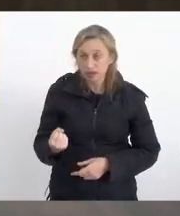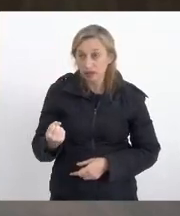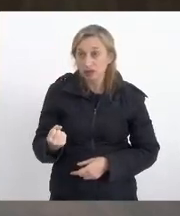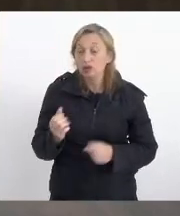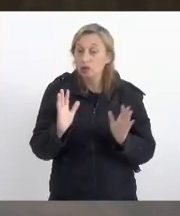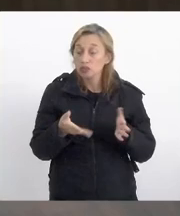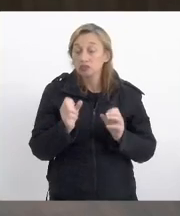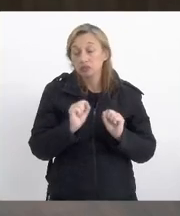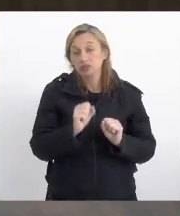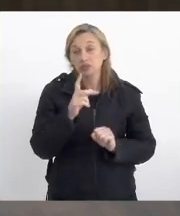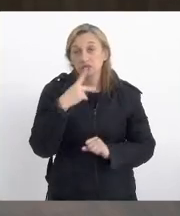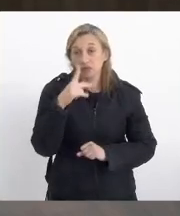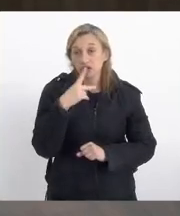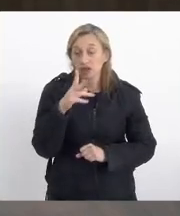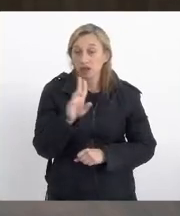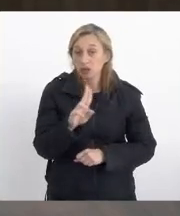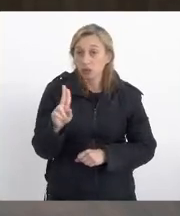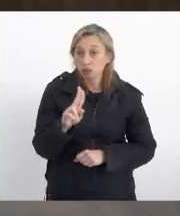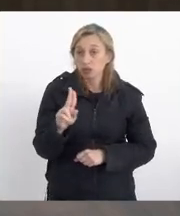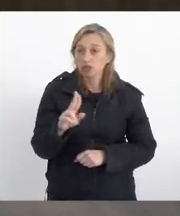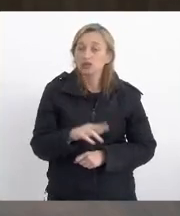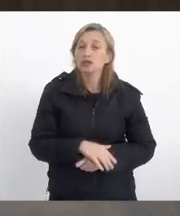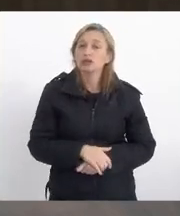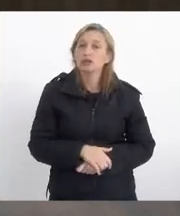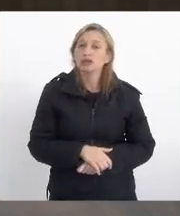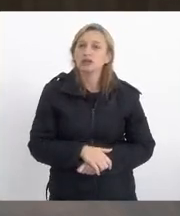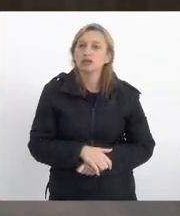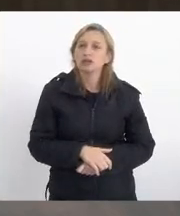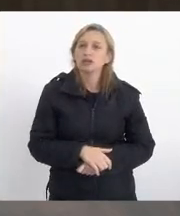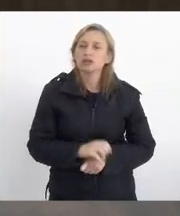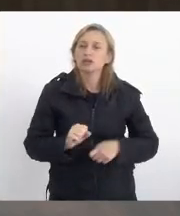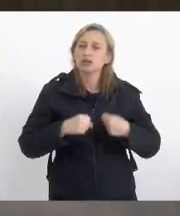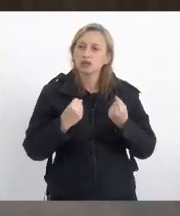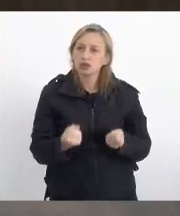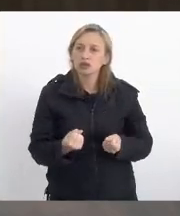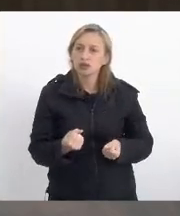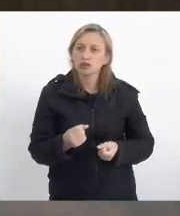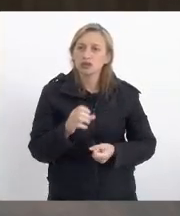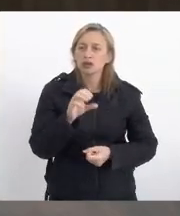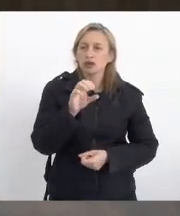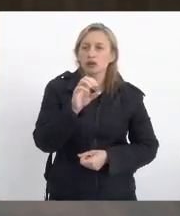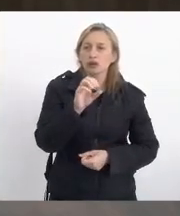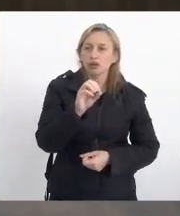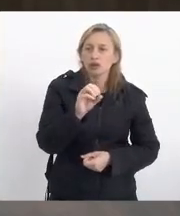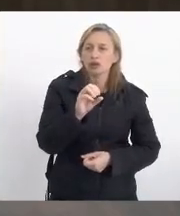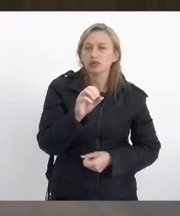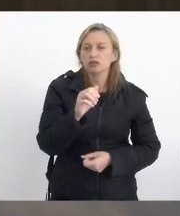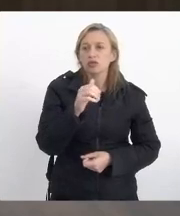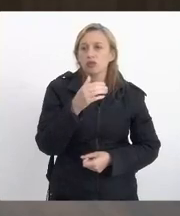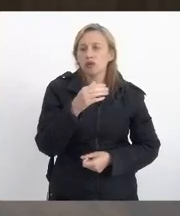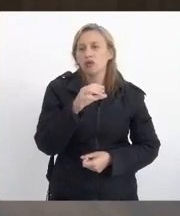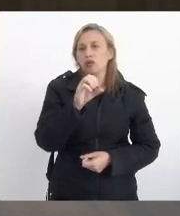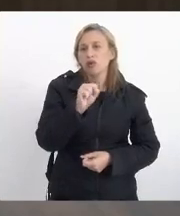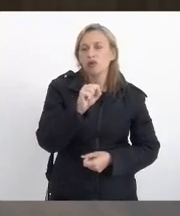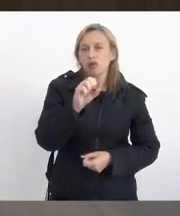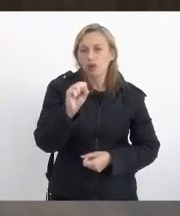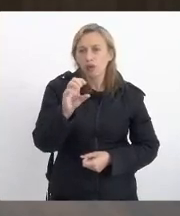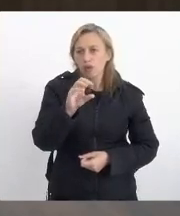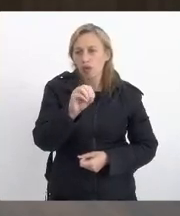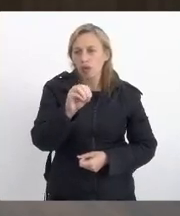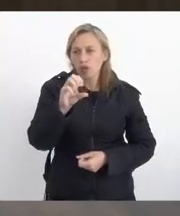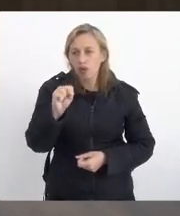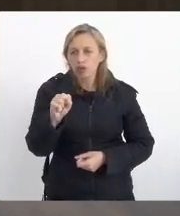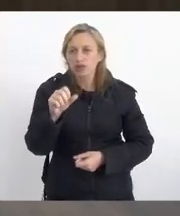Hoje podemos falar em nome, em defesa dos os pensionistas e as pensionistas, porque